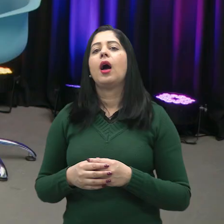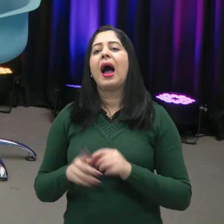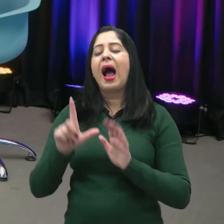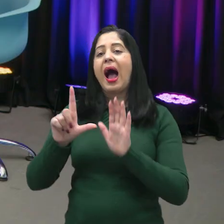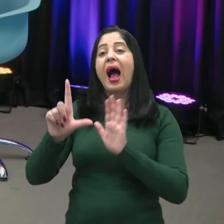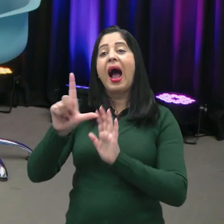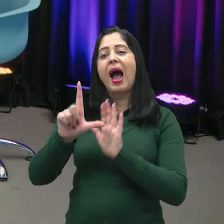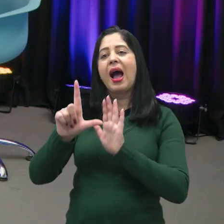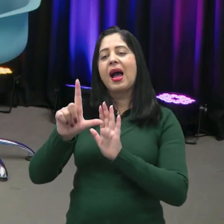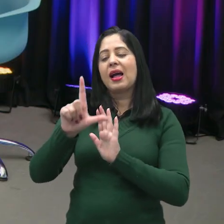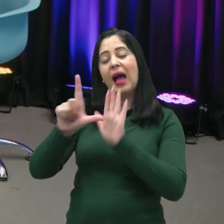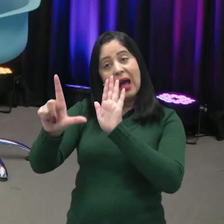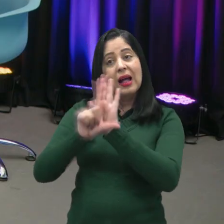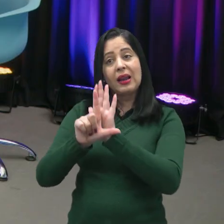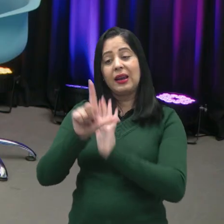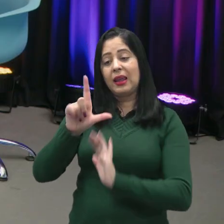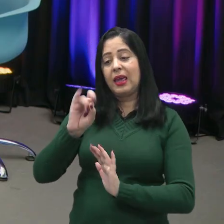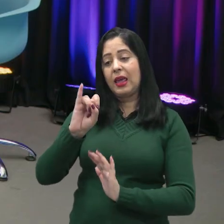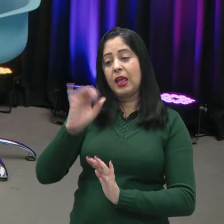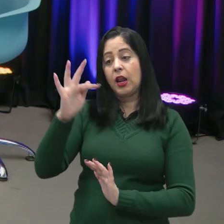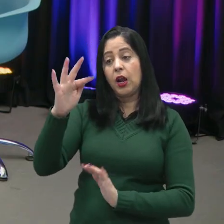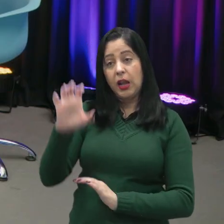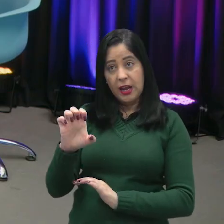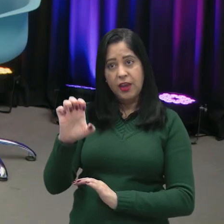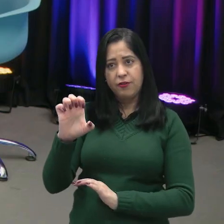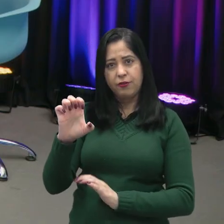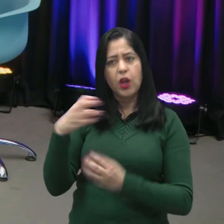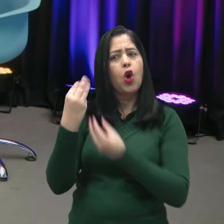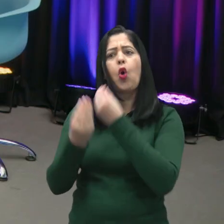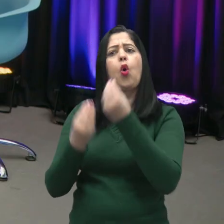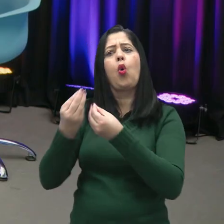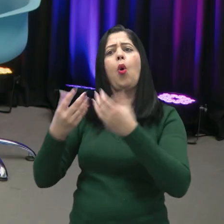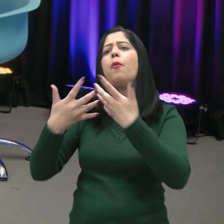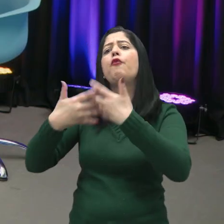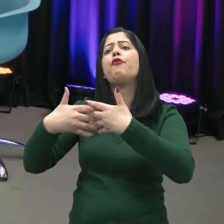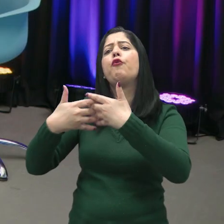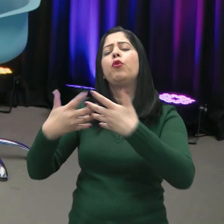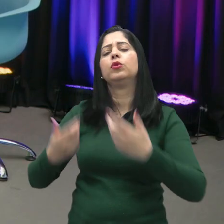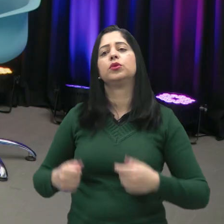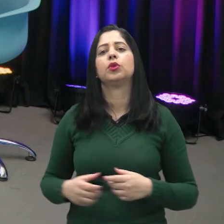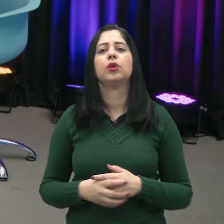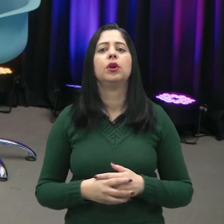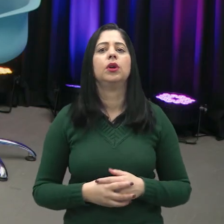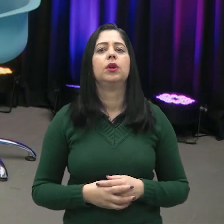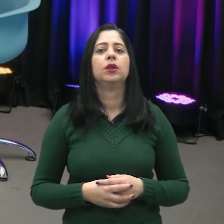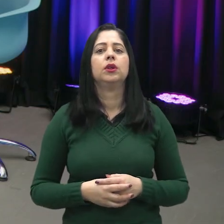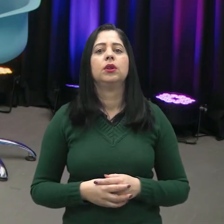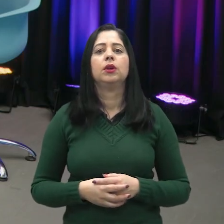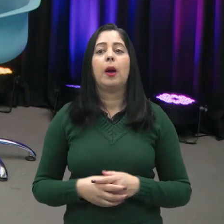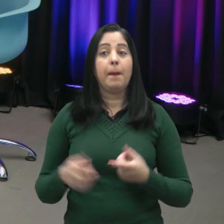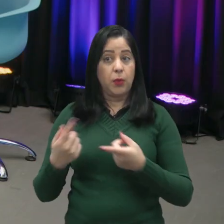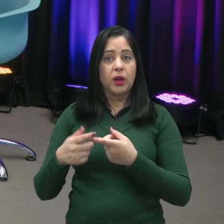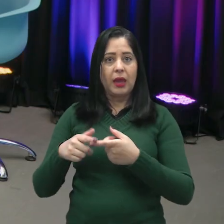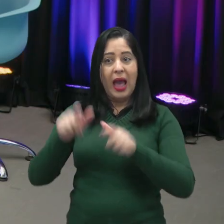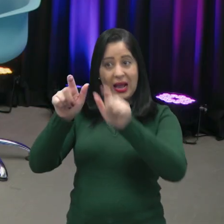de incentivo ao esporte, né, na promoção aí dos atletas? Como que ela atua? Porque as pessoas sabem que